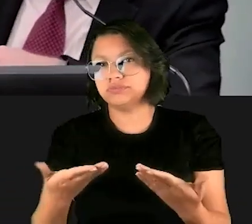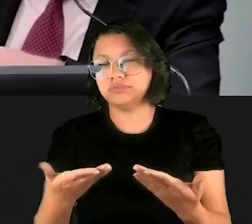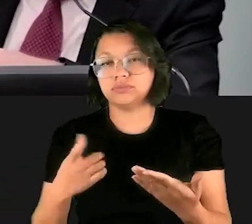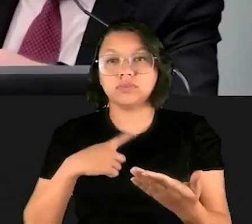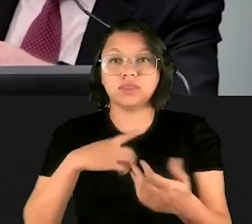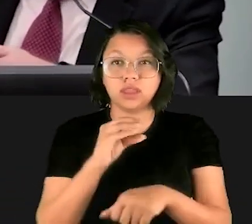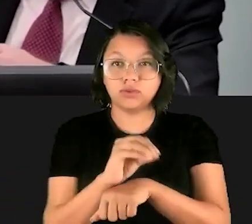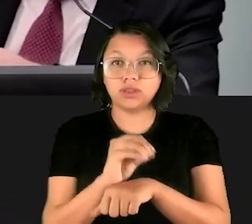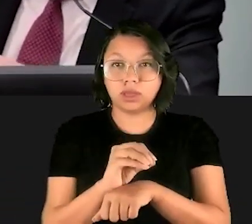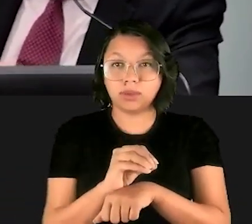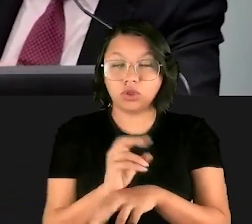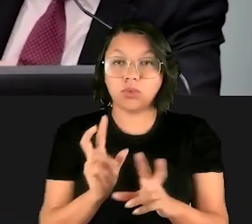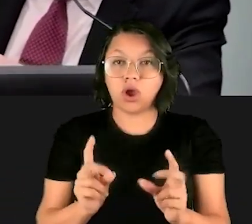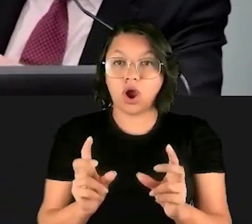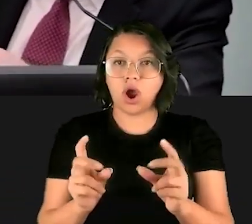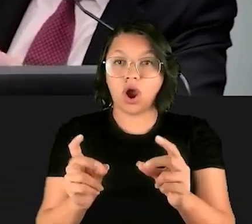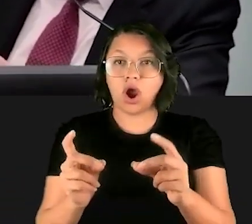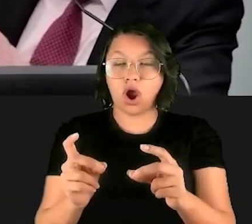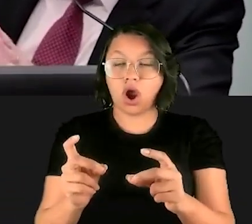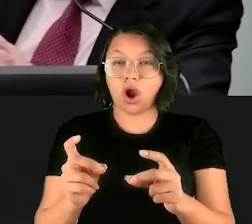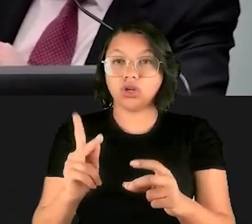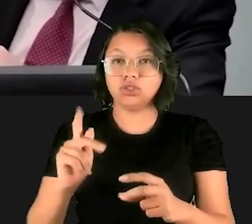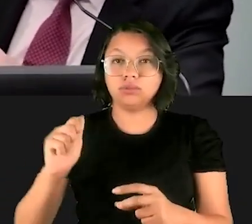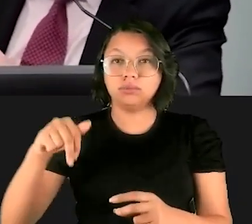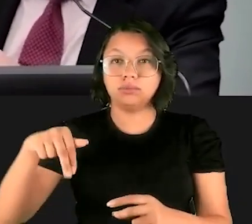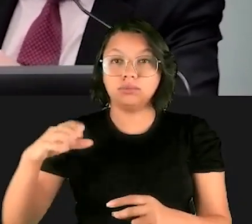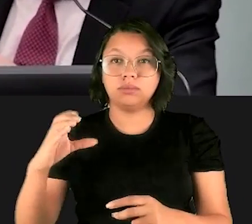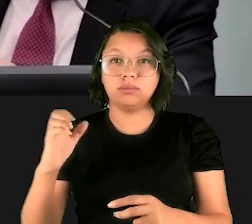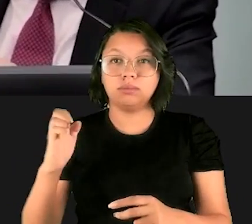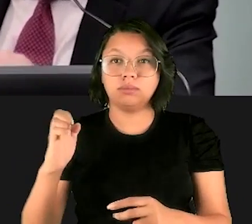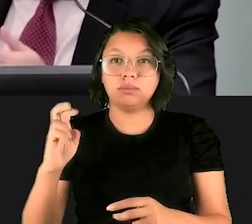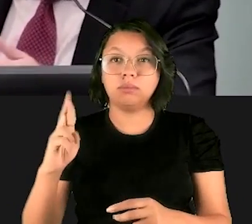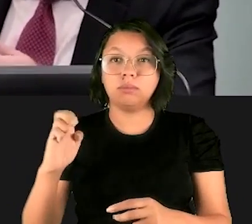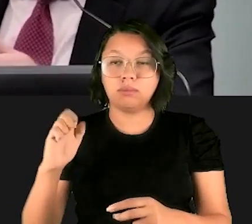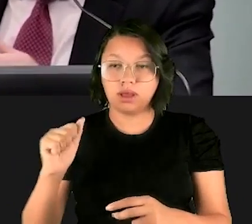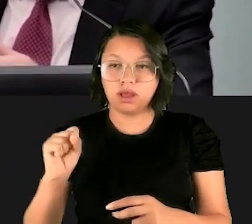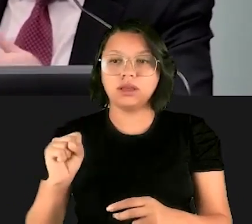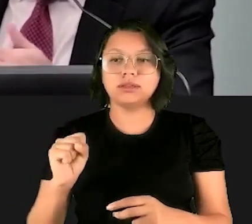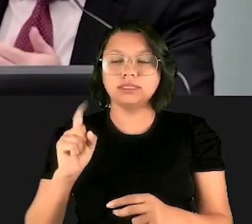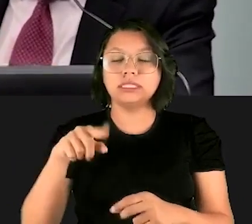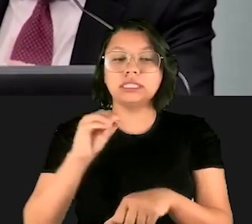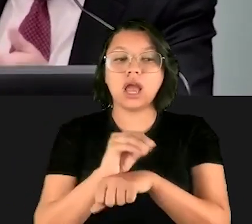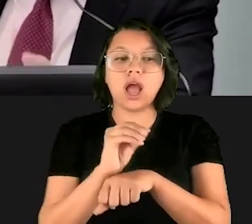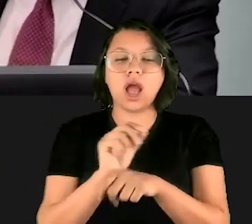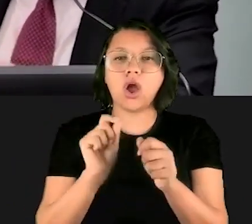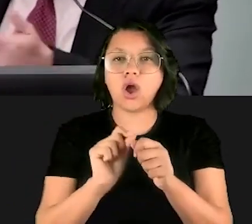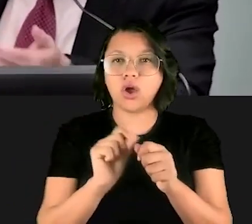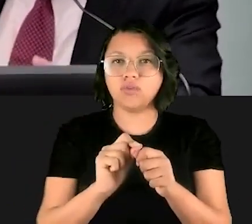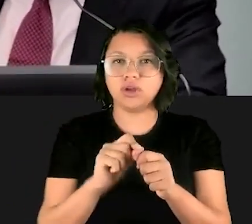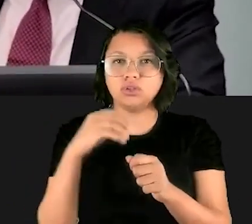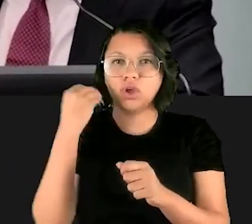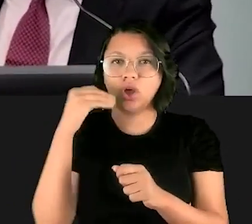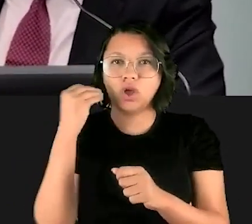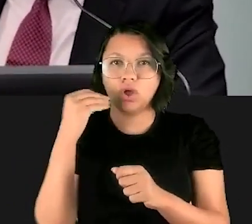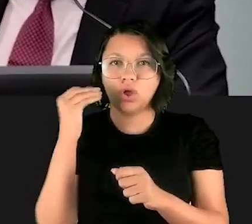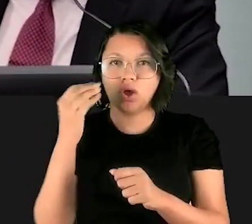um tratamento para câncer de pâncreas, que não é mais utilizado, mas um tratamento foi feito, o experimento, e ele melhorava a